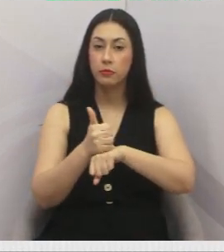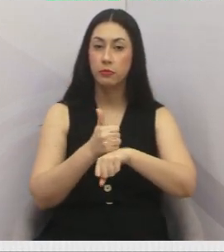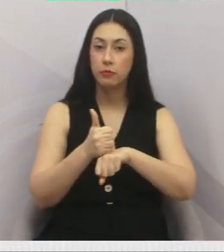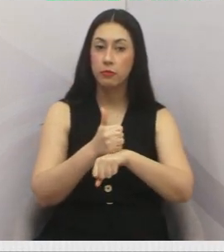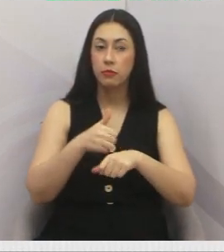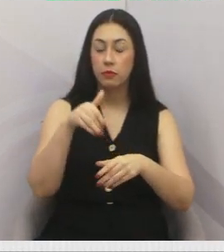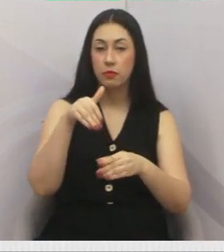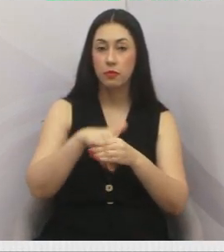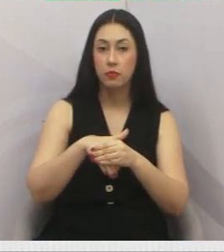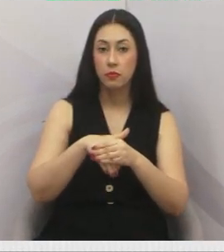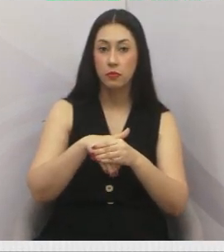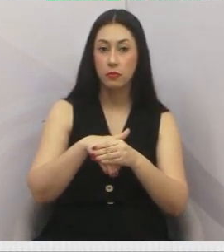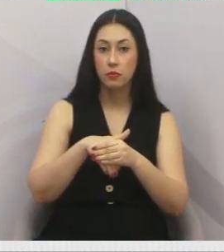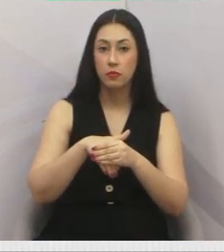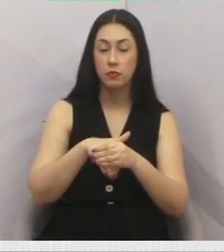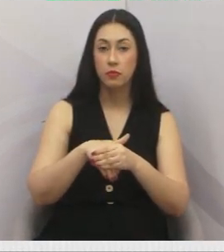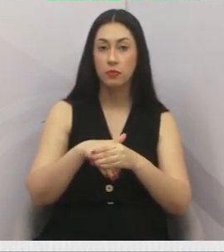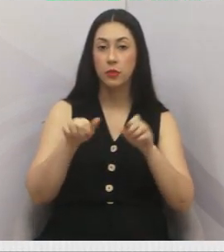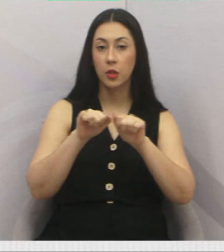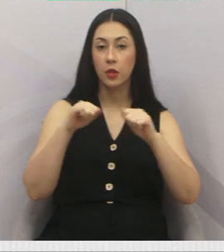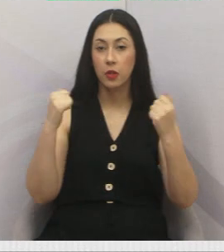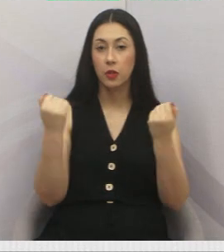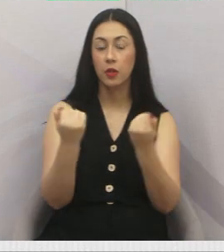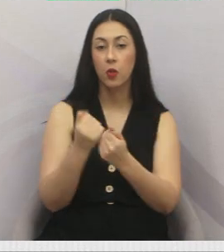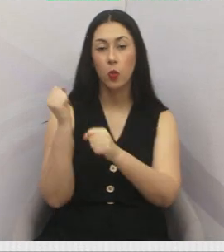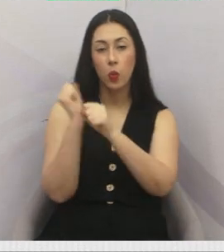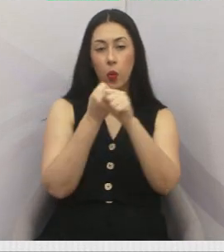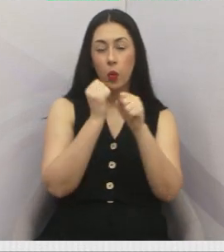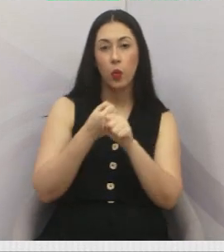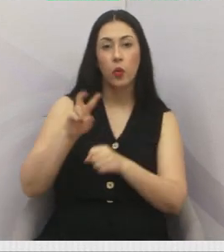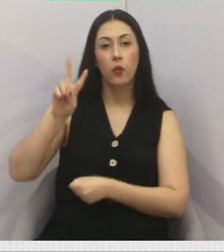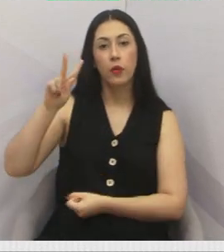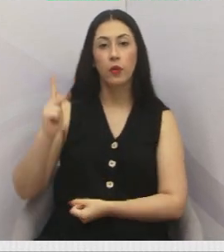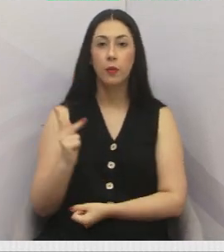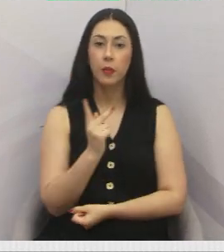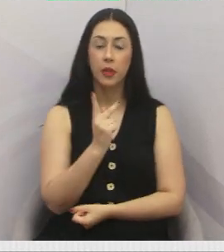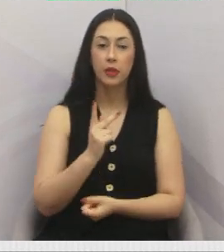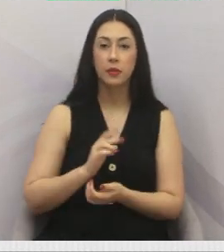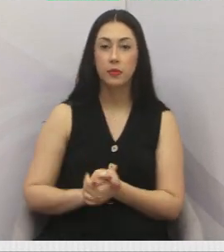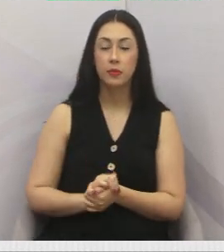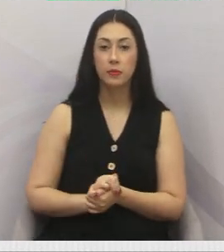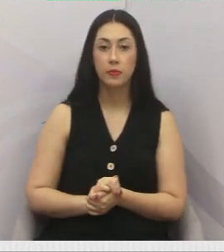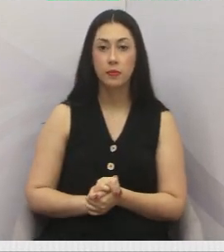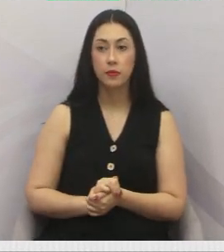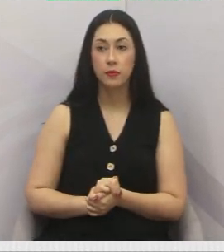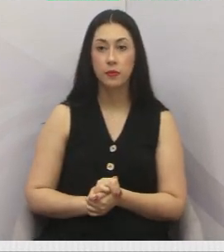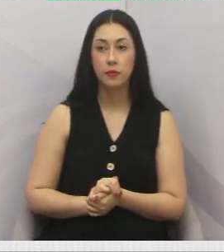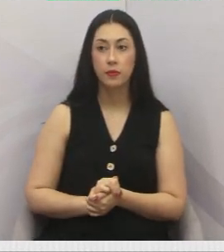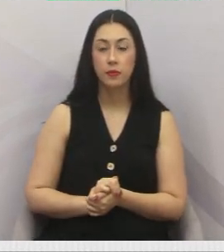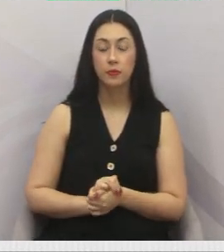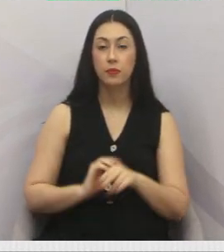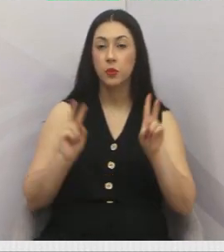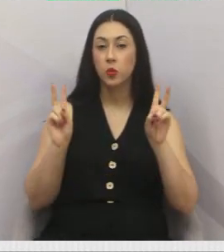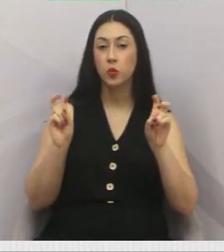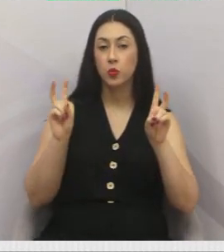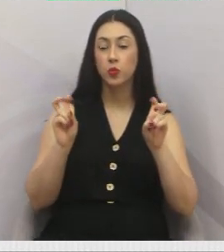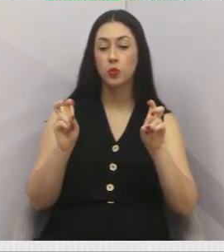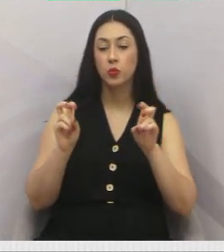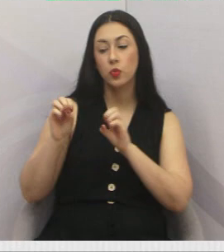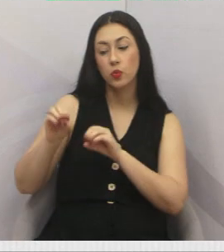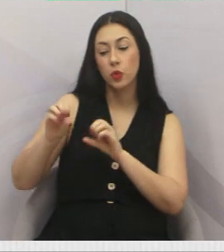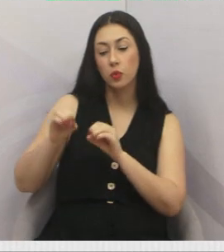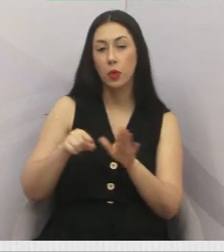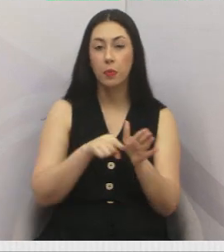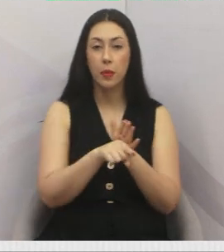Entidades Profissionais, um voto para a Associação das Construtoras do Vale do Paraíba, a Convap. Segmento Entidades